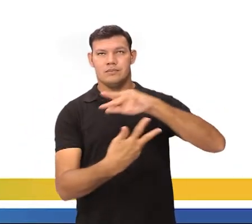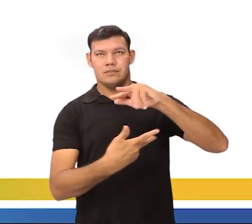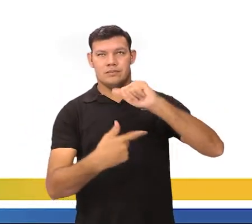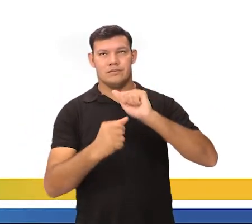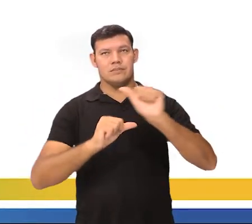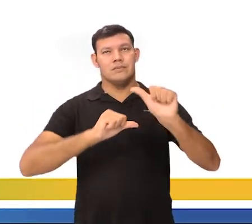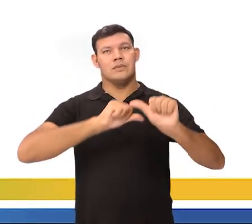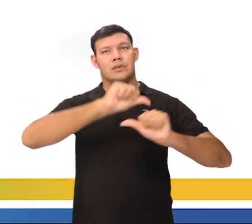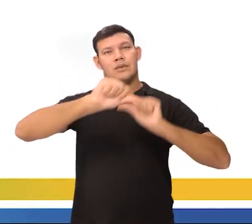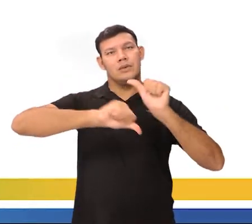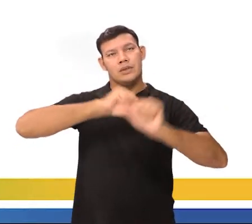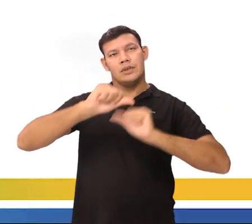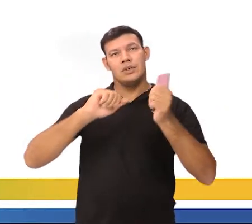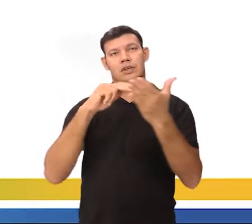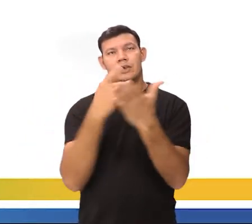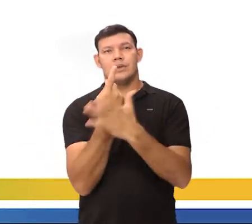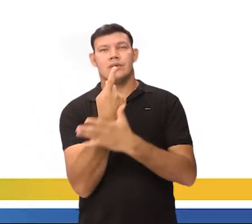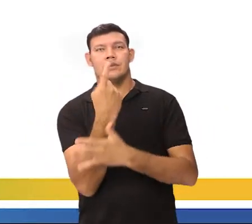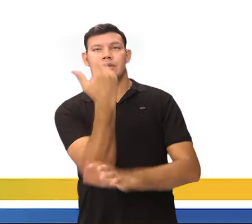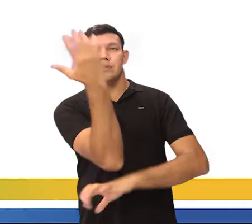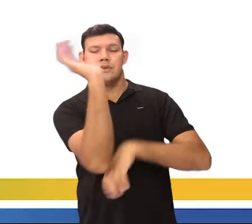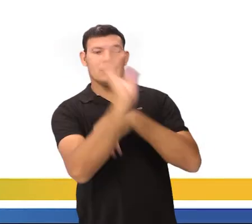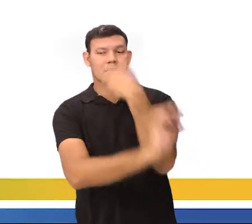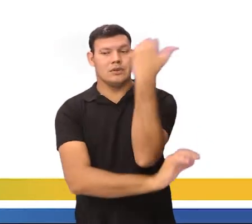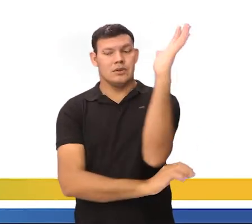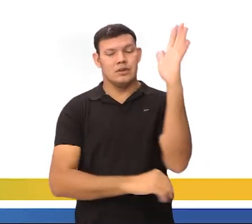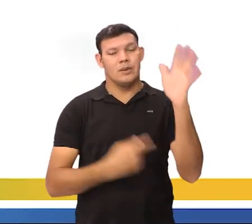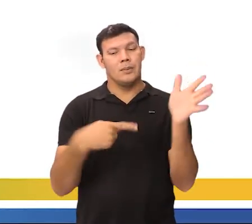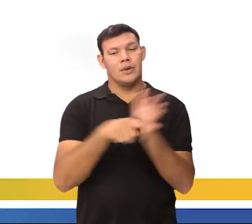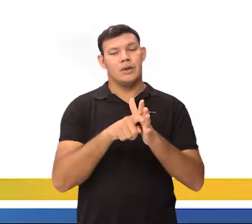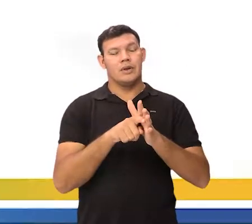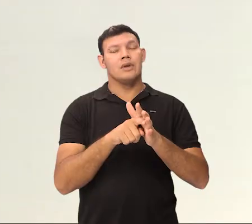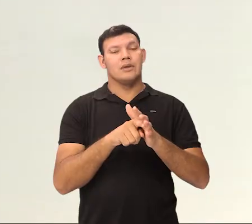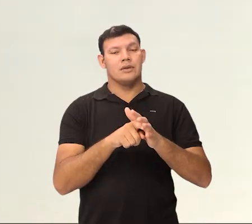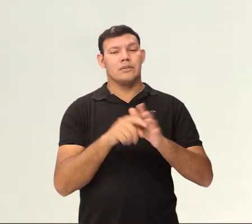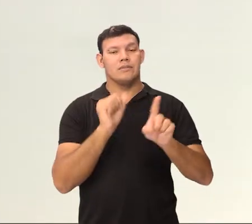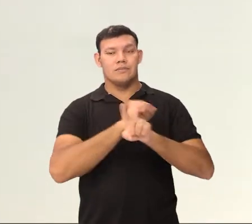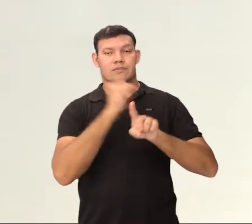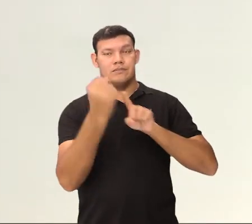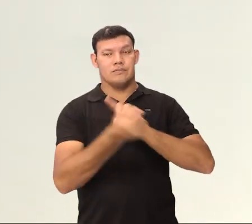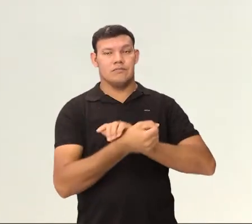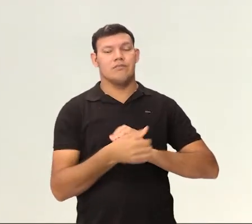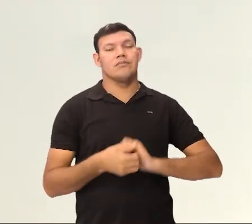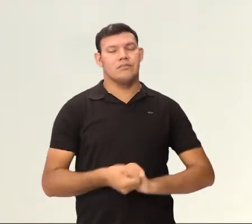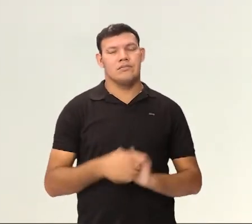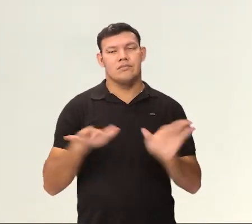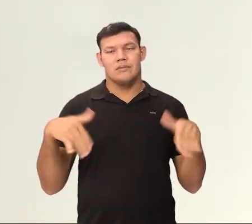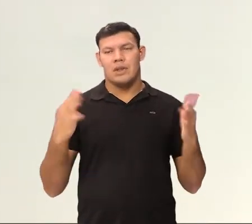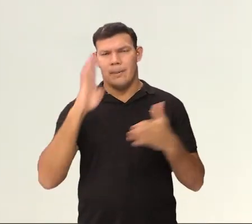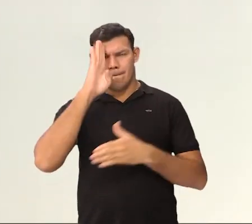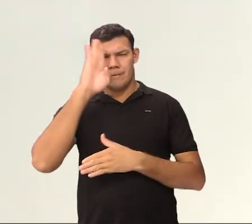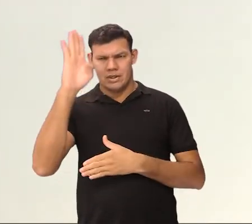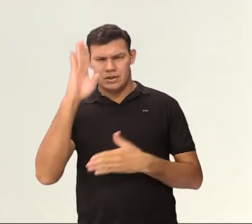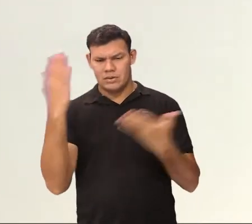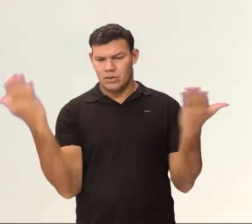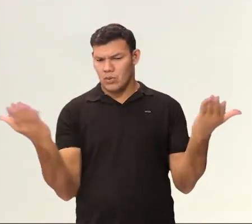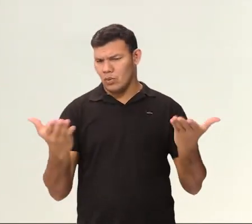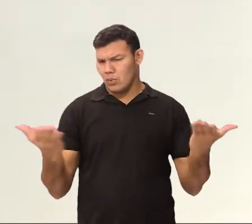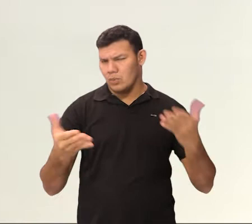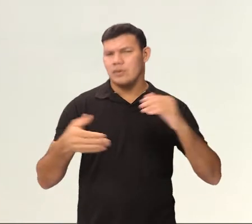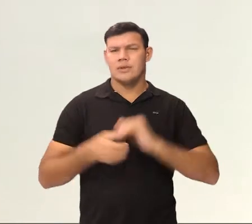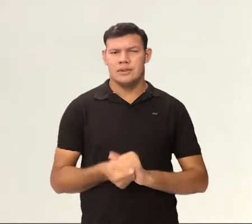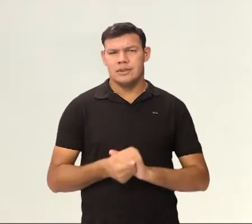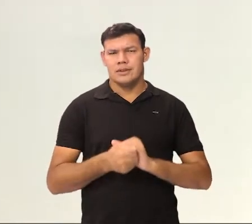gente falou que a maioria das transformações que acontecem, principalmente na nossa natureza, na